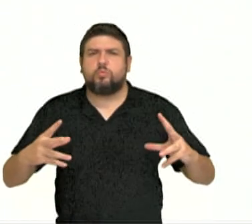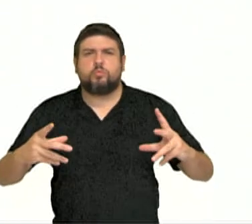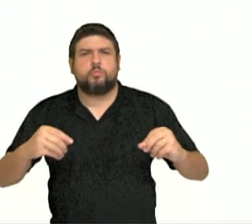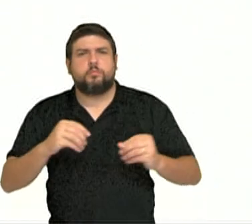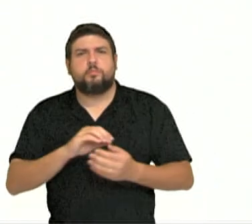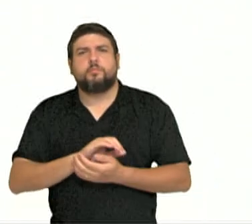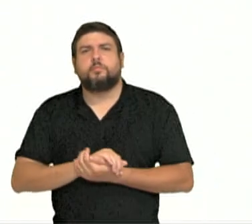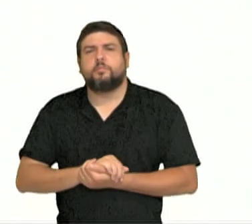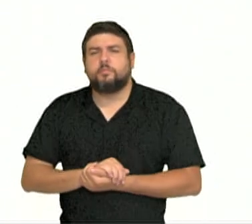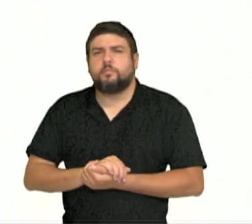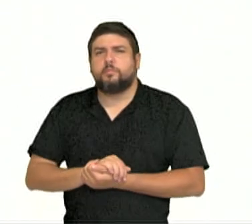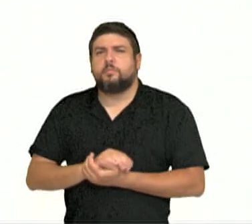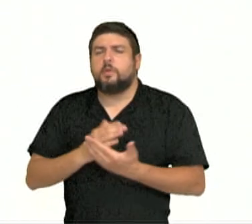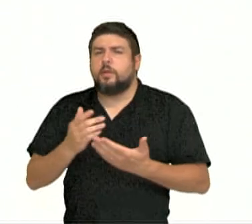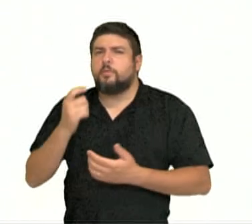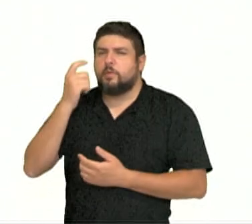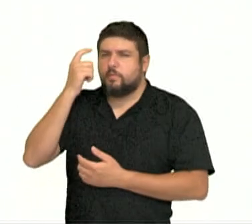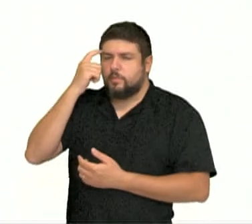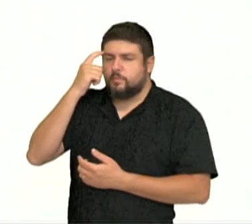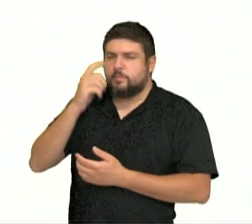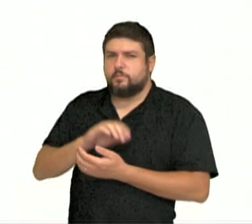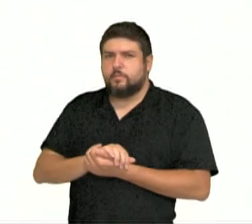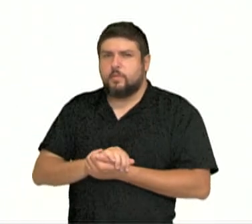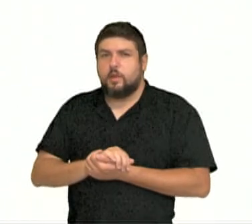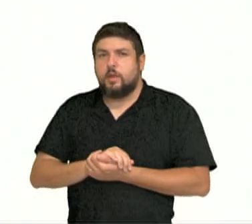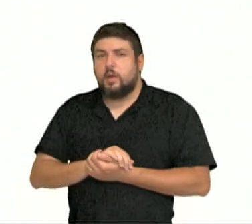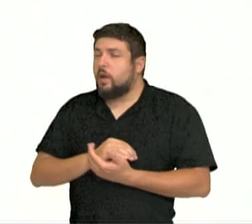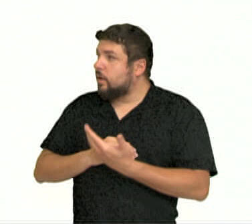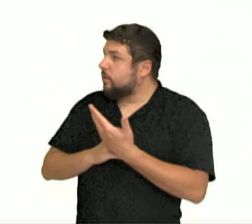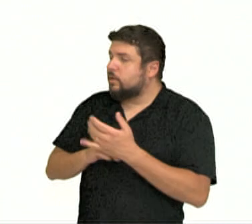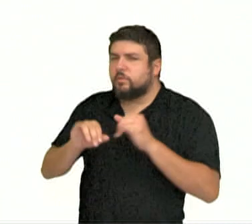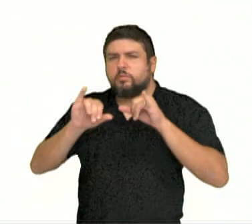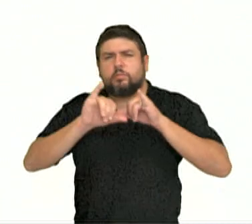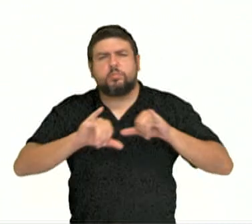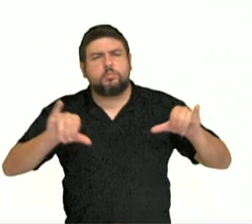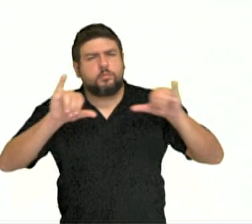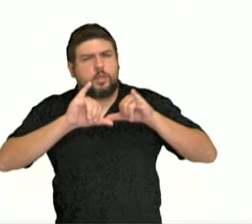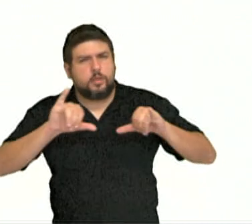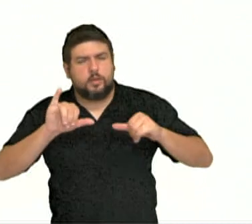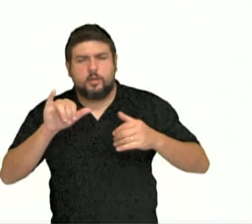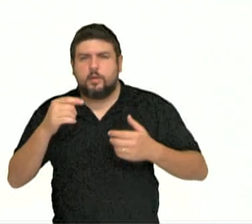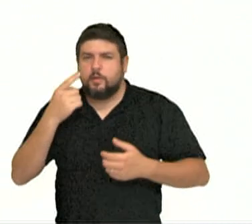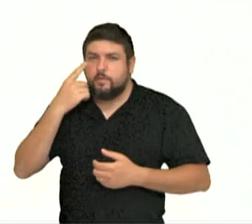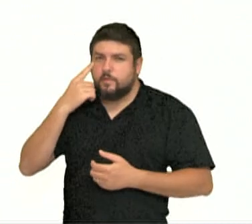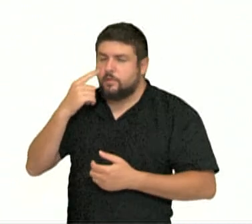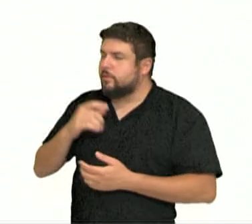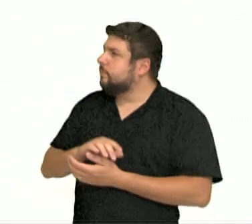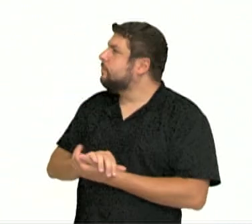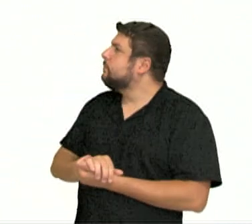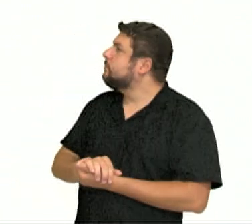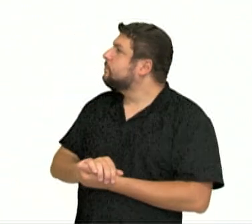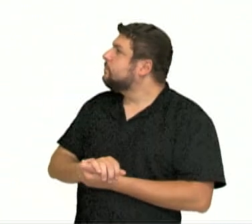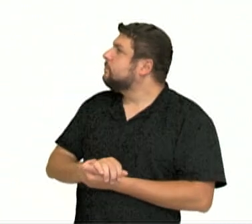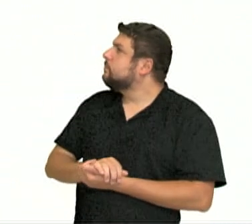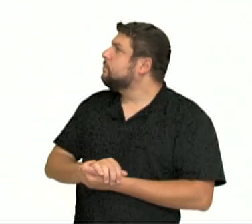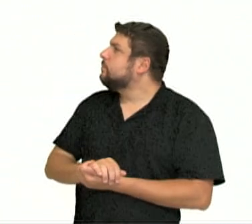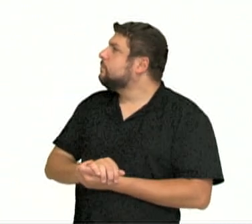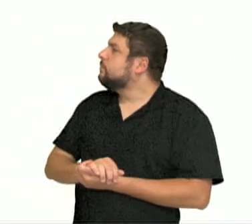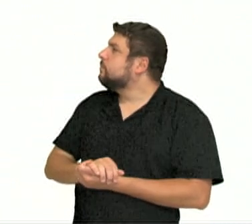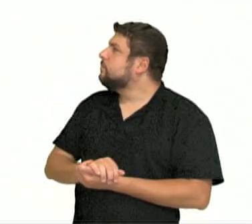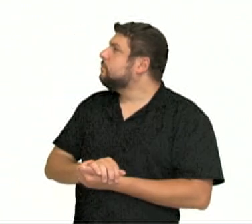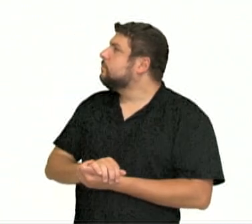A pensar. Então aqui nós temos agora uma notícia que diz assim: Mulheres gordas, um ideal de beleza em